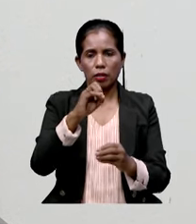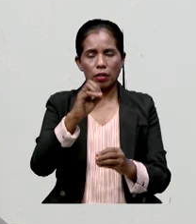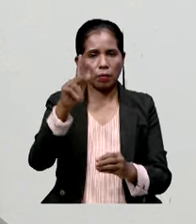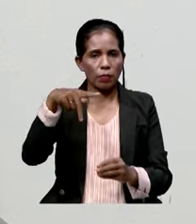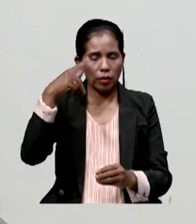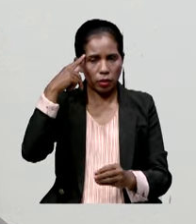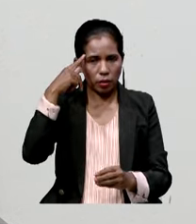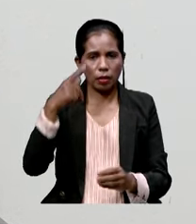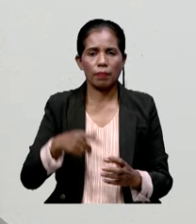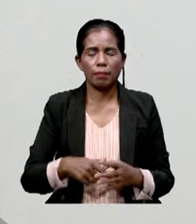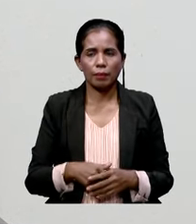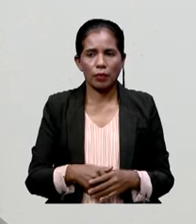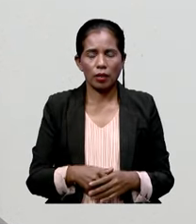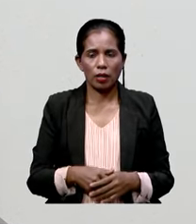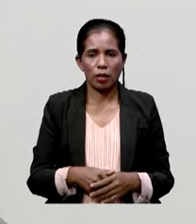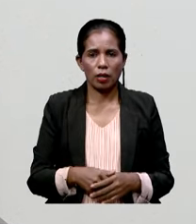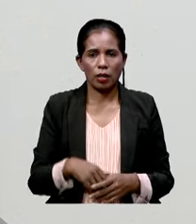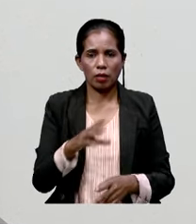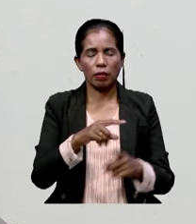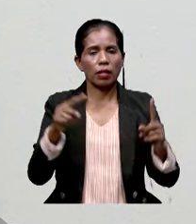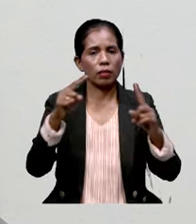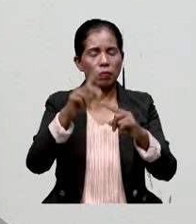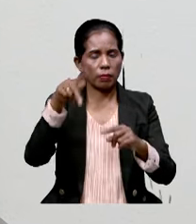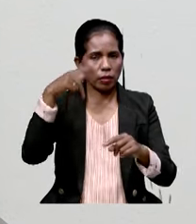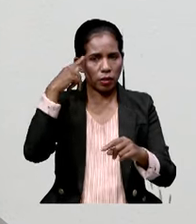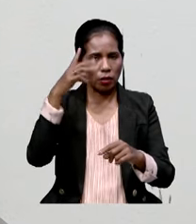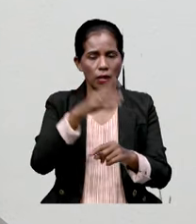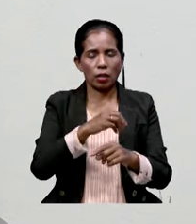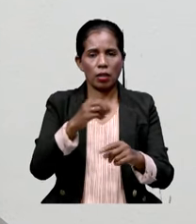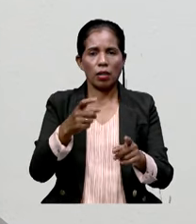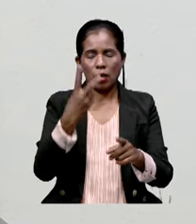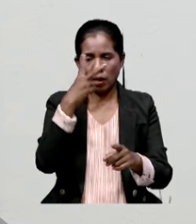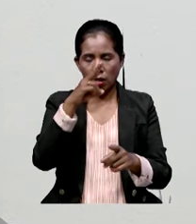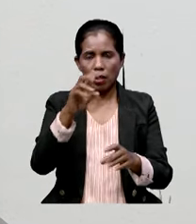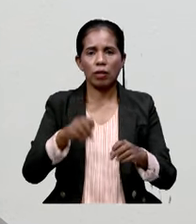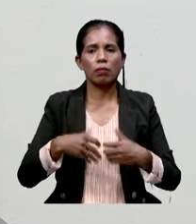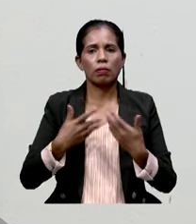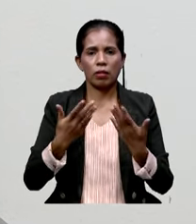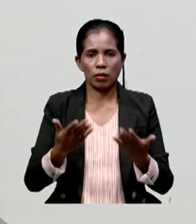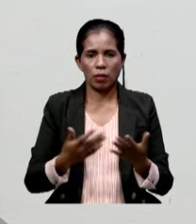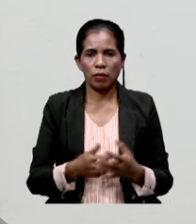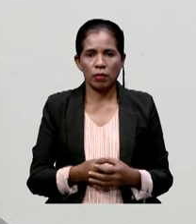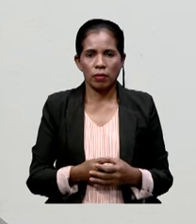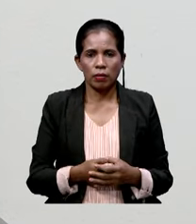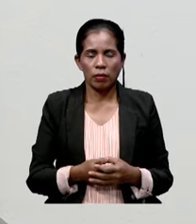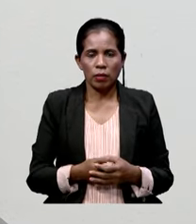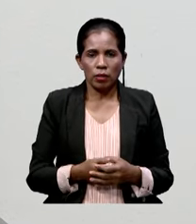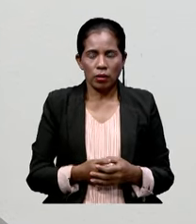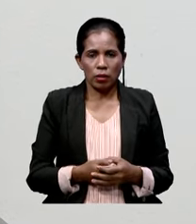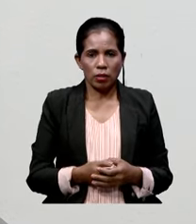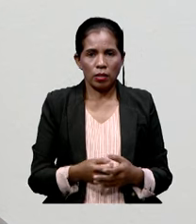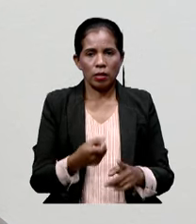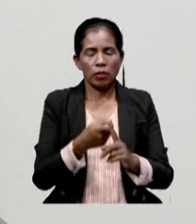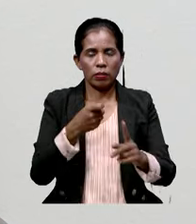política indicador político né hareliuba unsa figura pública